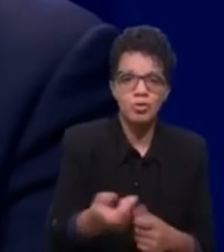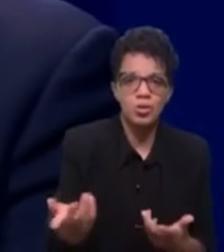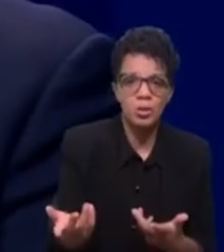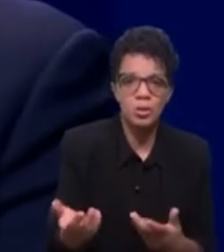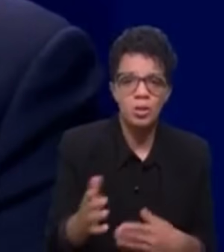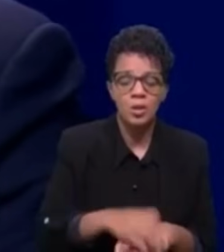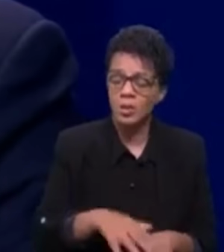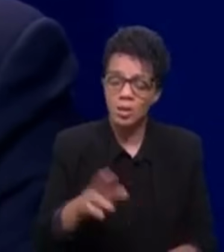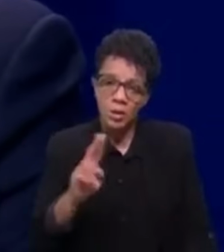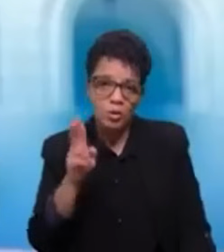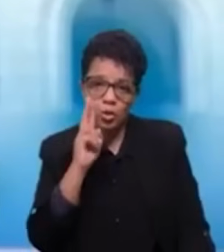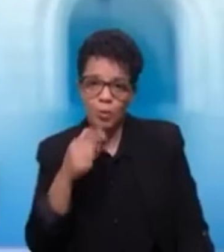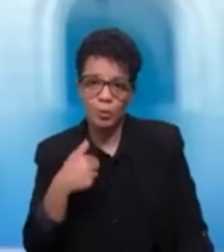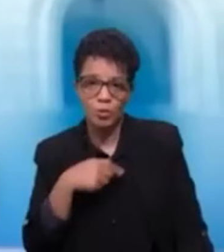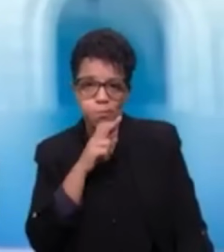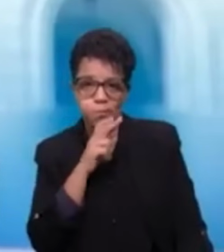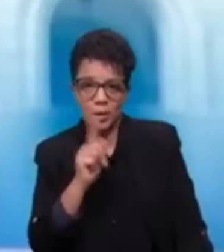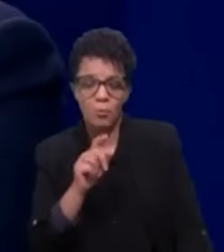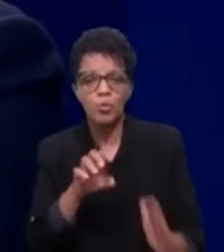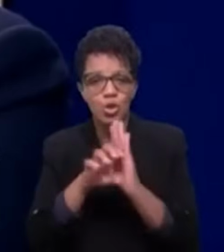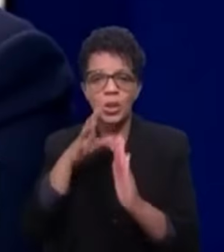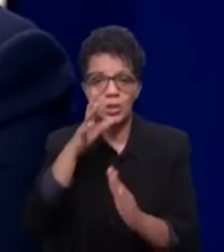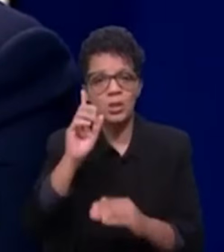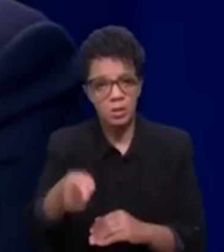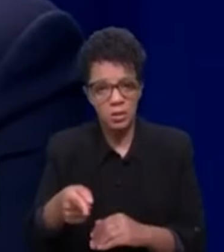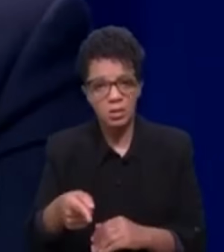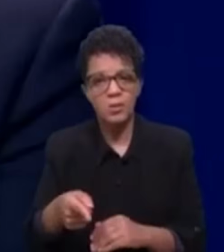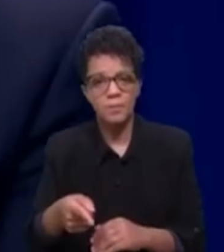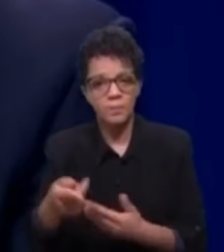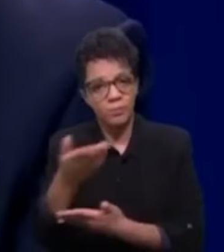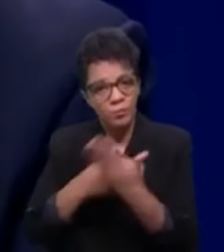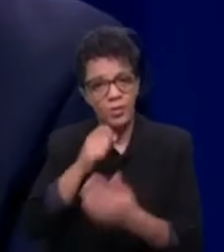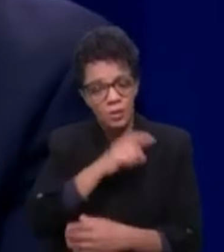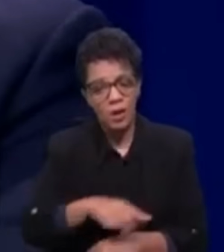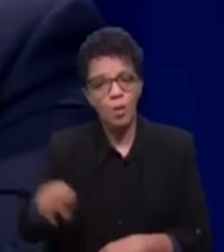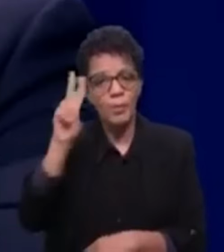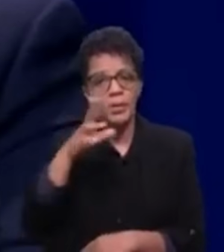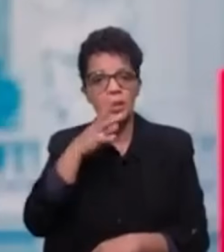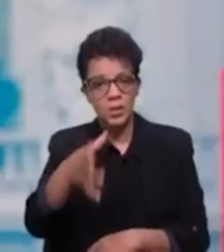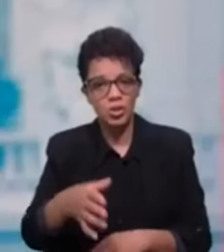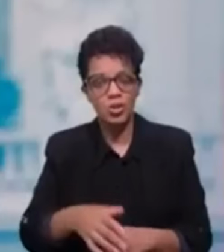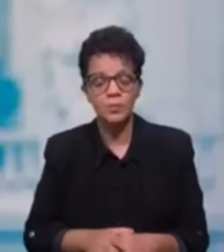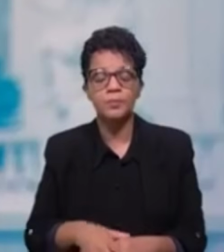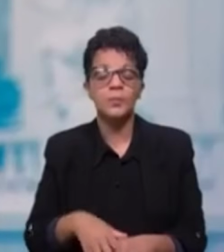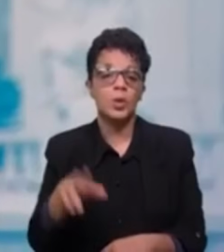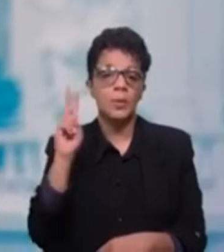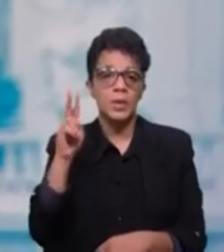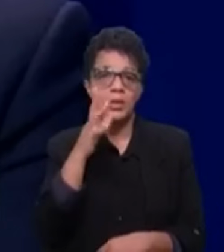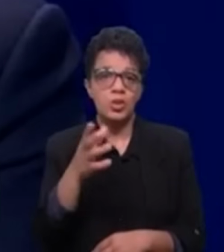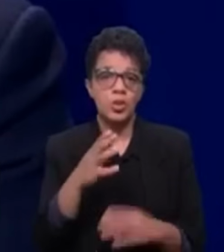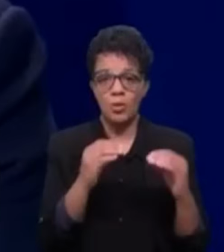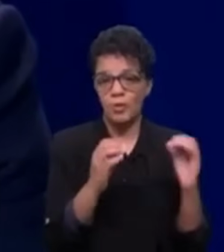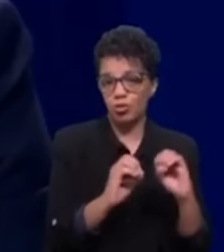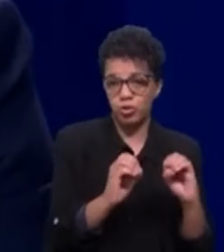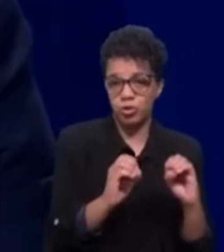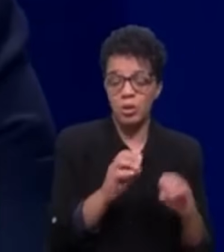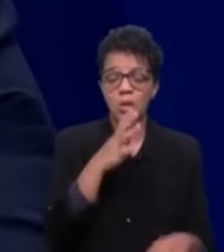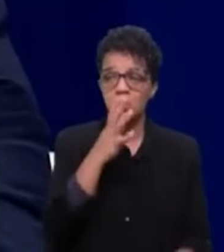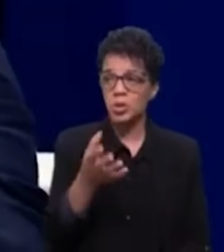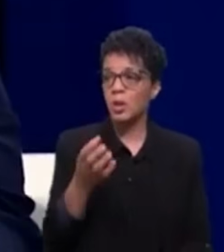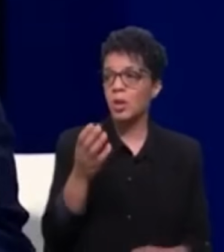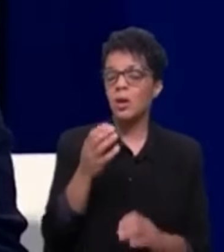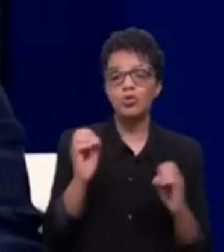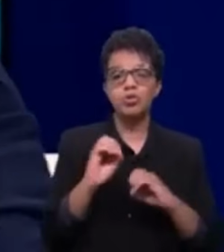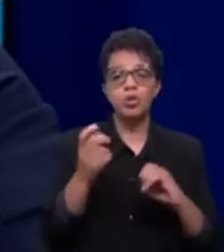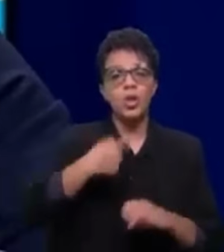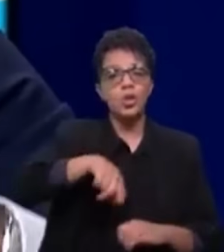estão os dois descul não sou eu que não tenho que responder o Chego já disse está disponível para conversar se o PSD disser se o PSD disser não haverá nenhuma conversa e